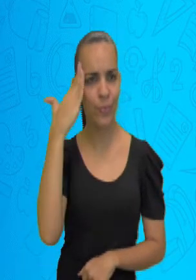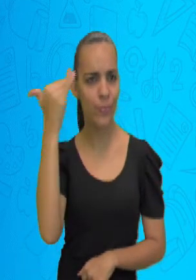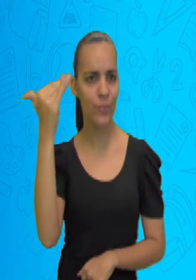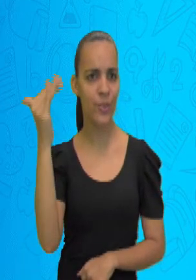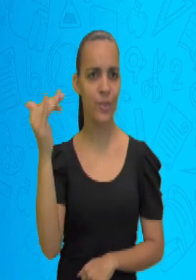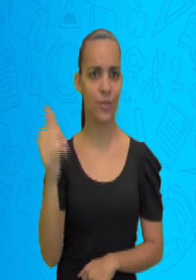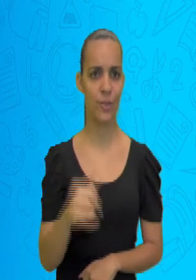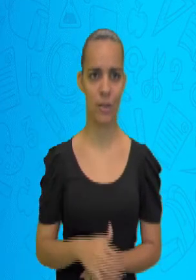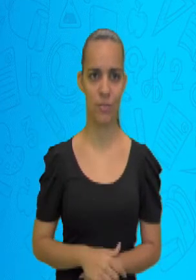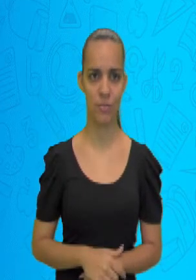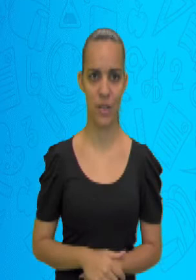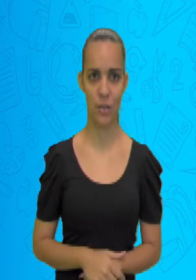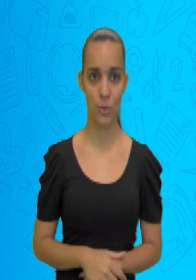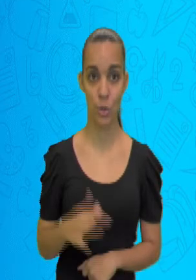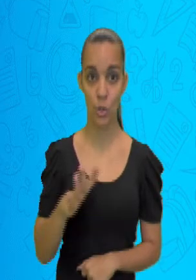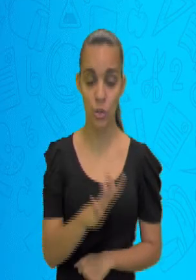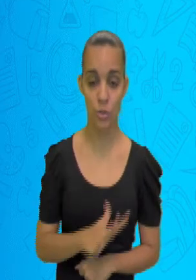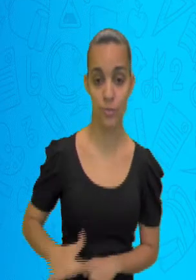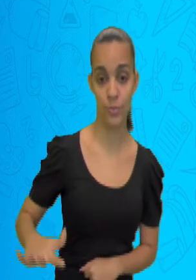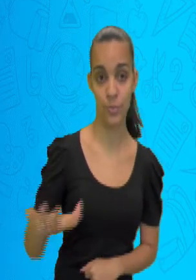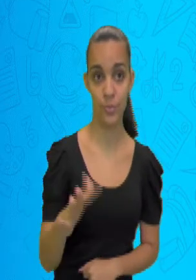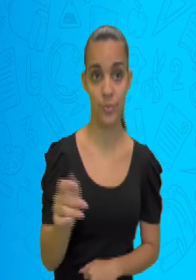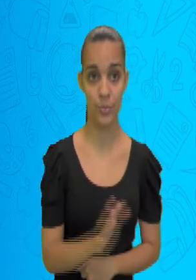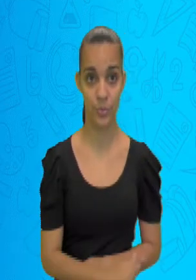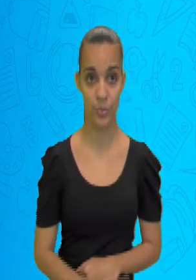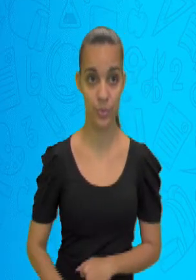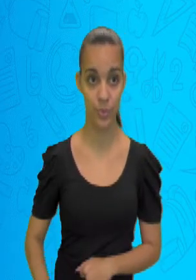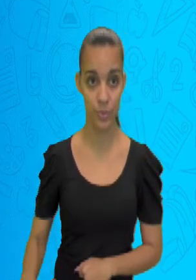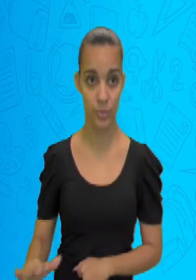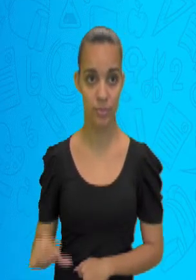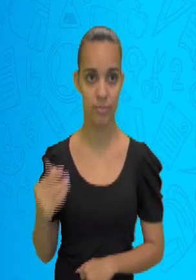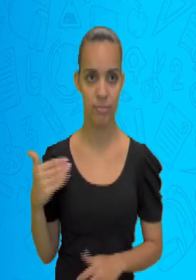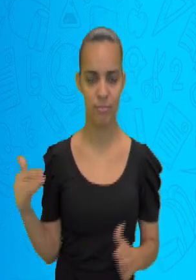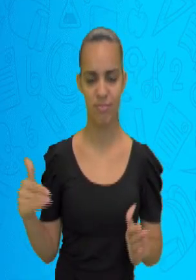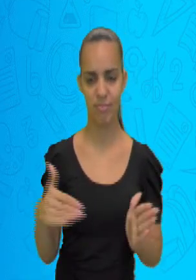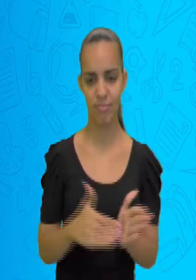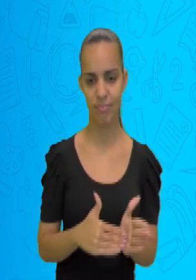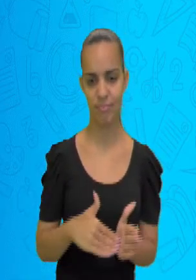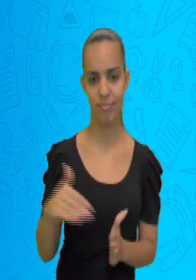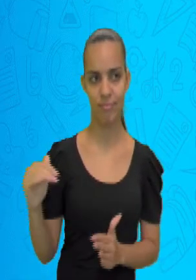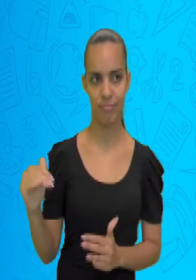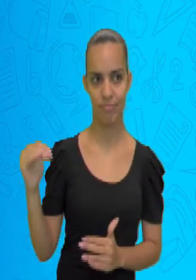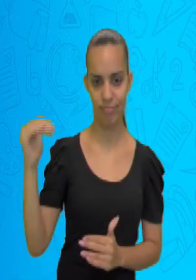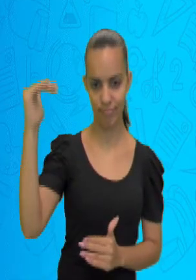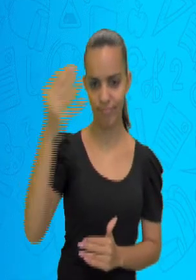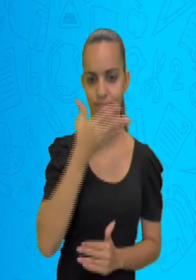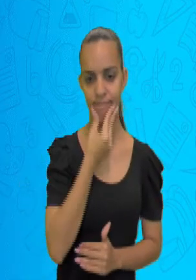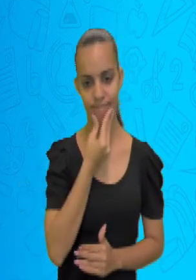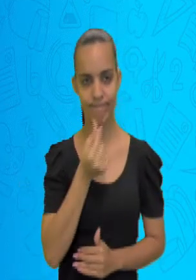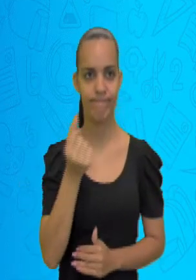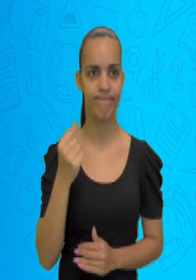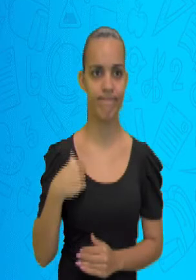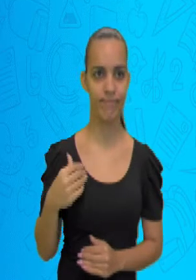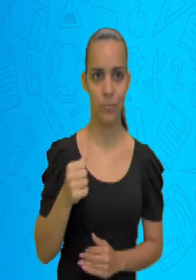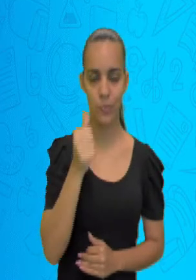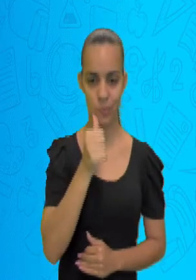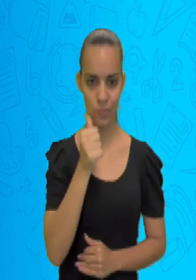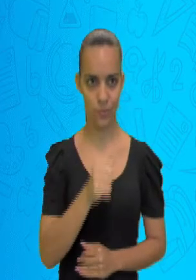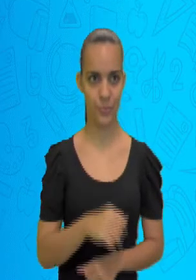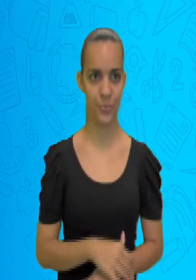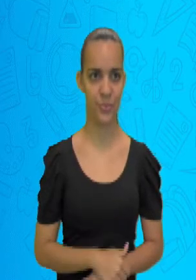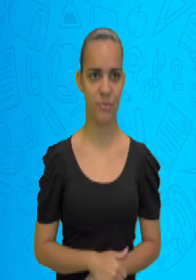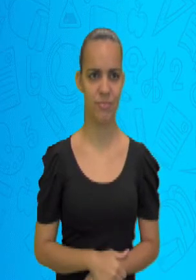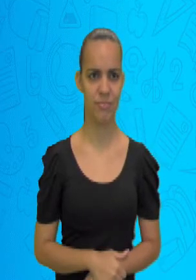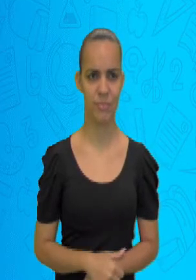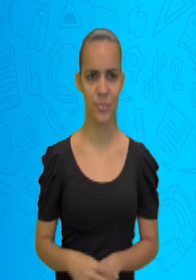uso generalizado, tanto entre crianças como entre rapazes e moças.